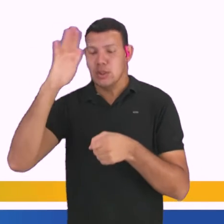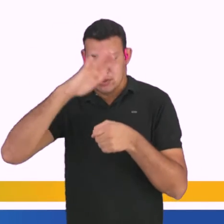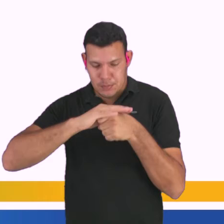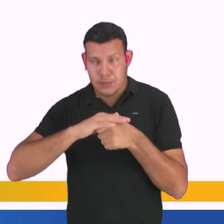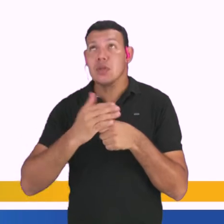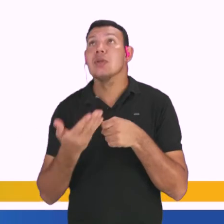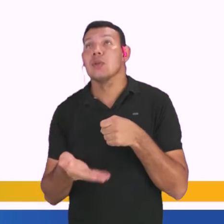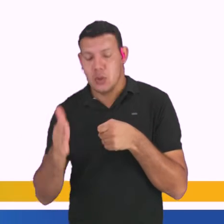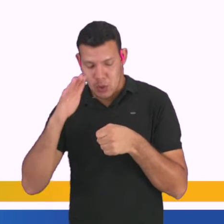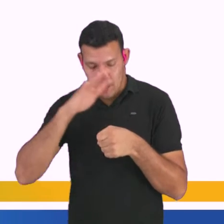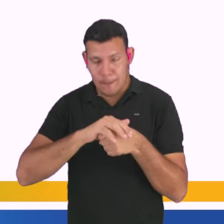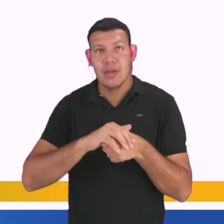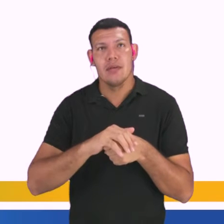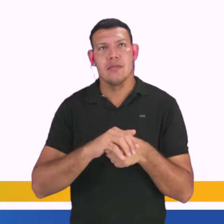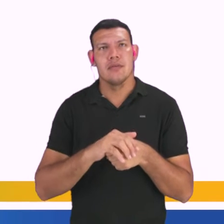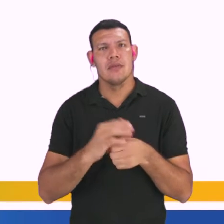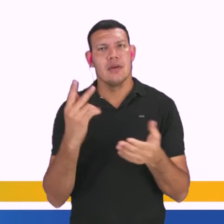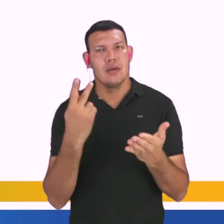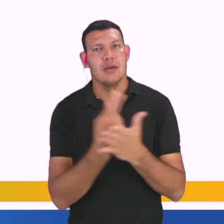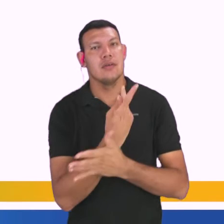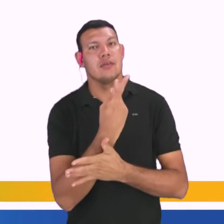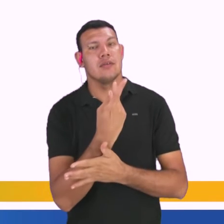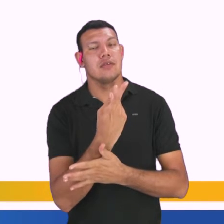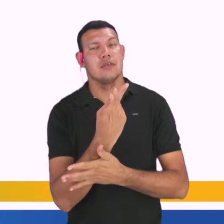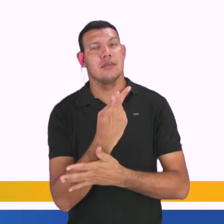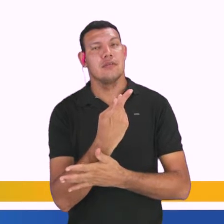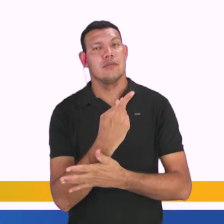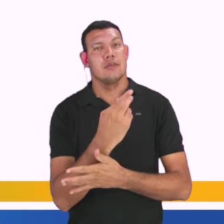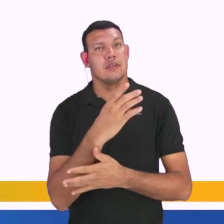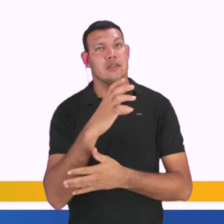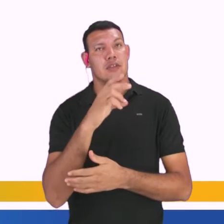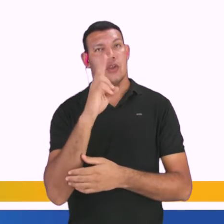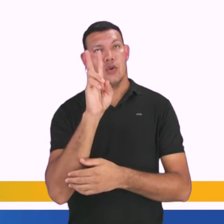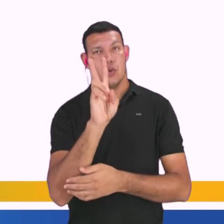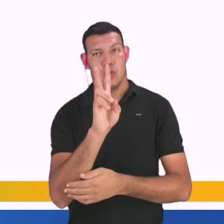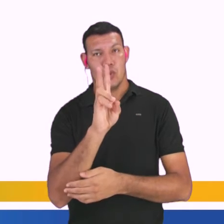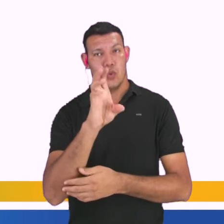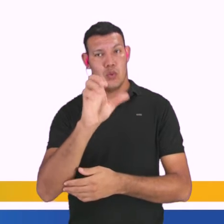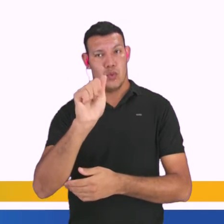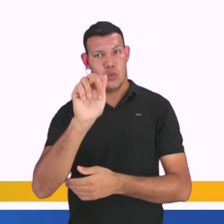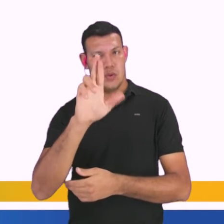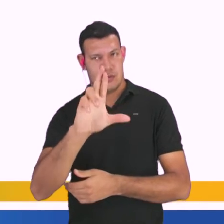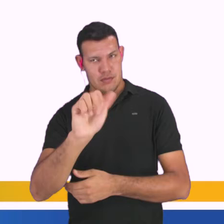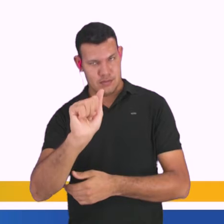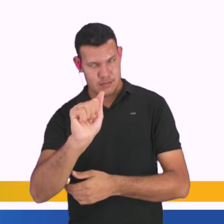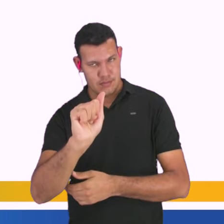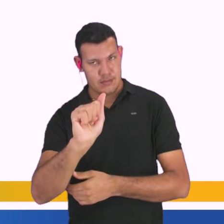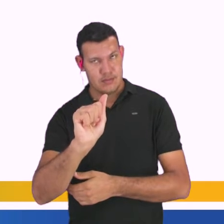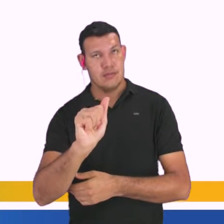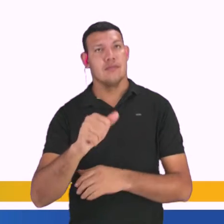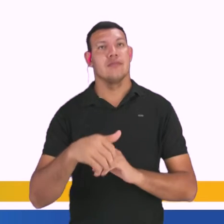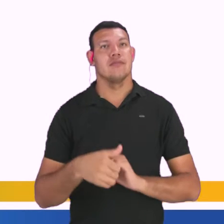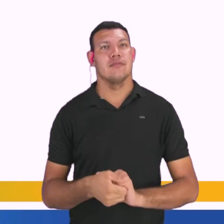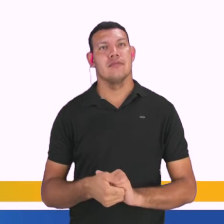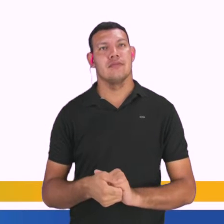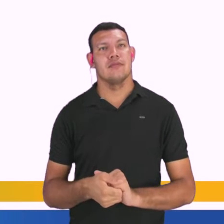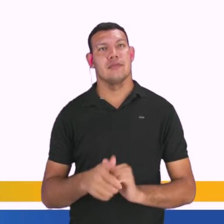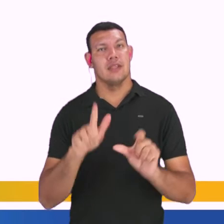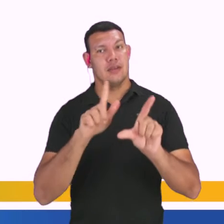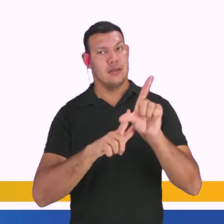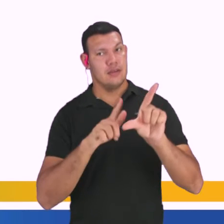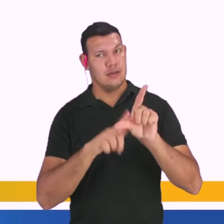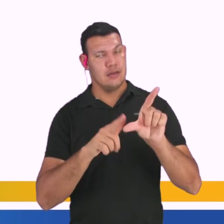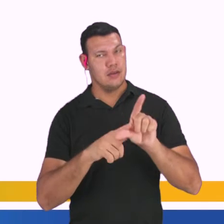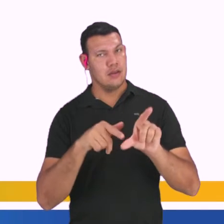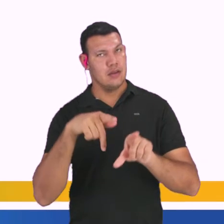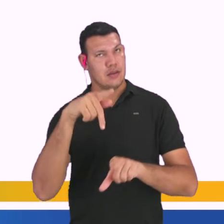de ocorrer em duas caras o e uma coroa percebam é A nomenclatura tá cara vai ser